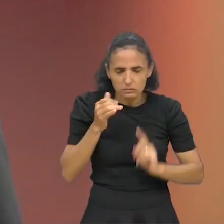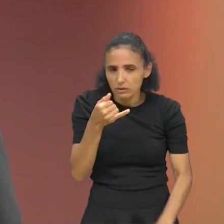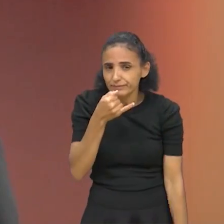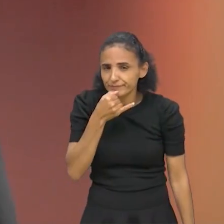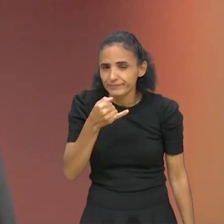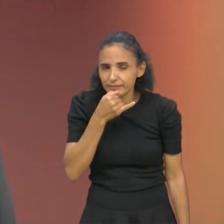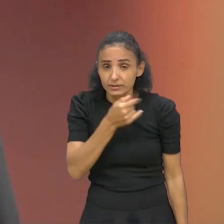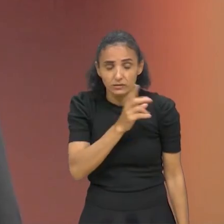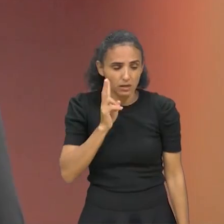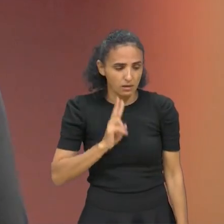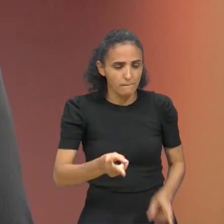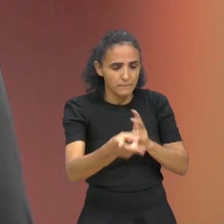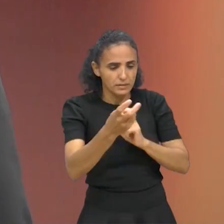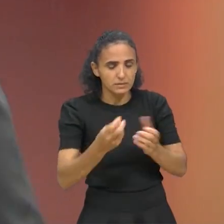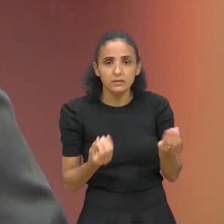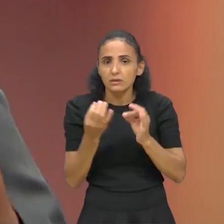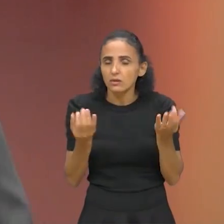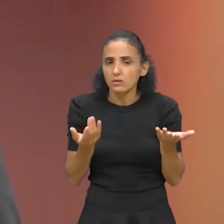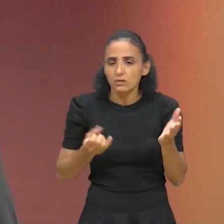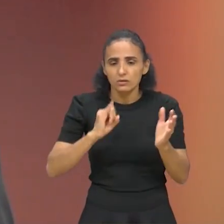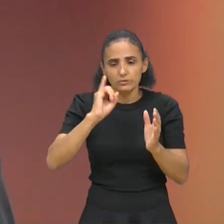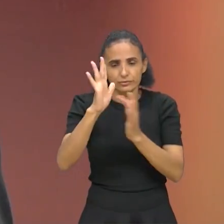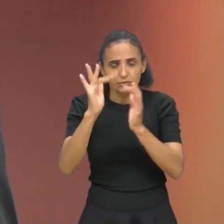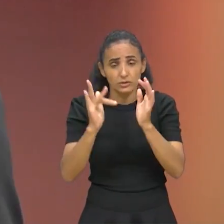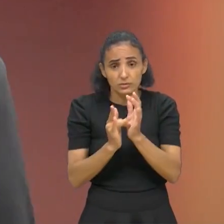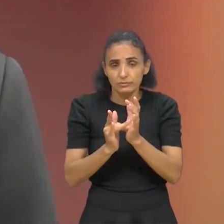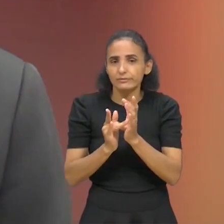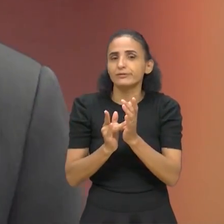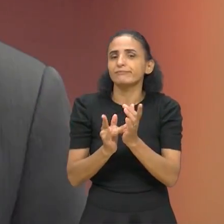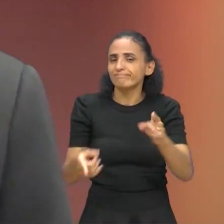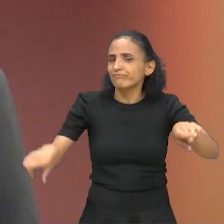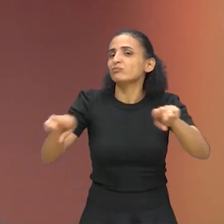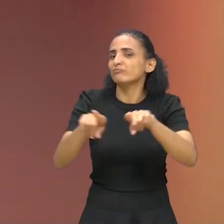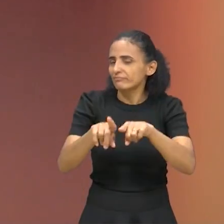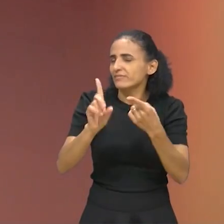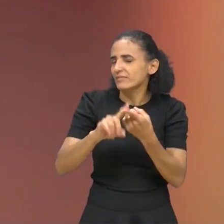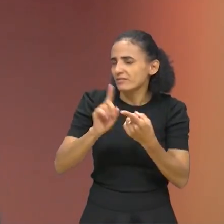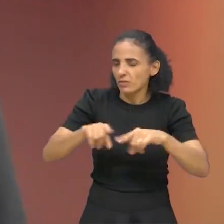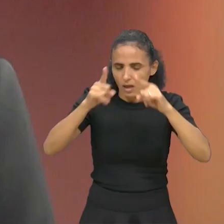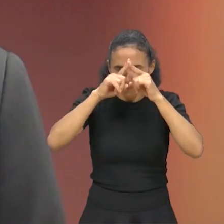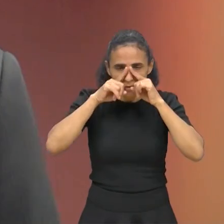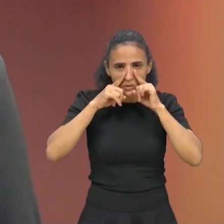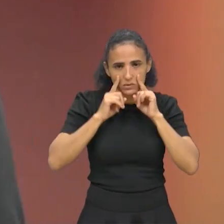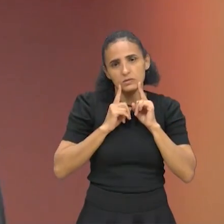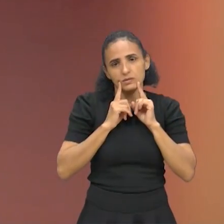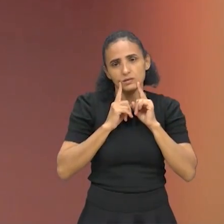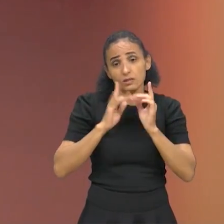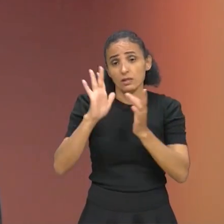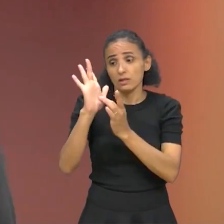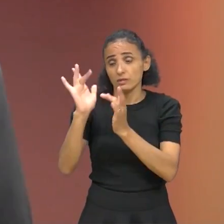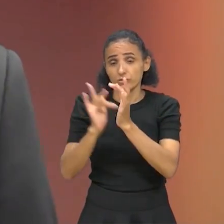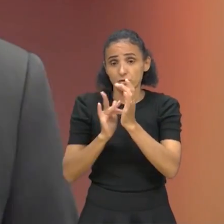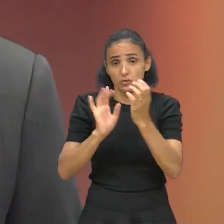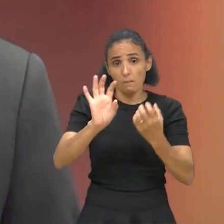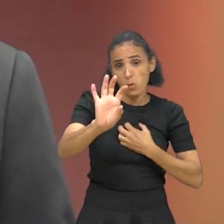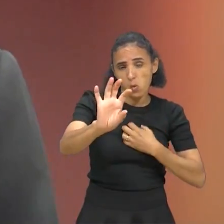no versículo 35 do capítulo 11, a Bíblia diz que Jesus chorou. E o que significa isso? Significa dizer que Deus se importa com o nosso